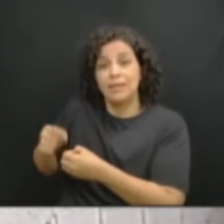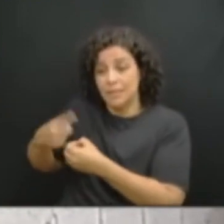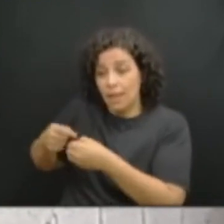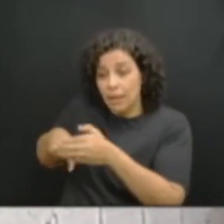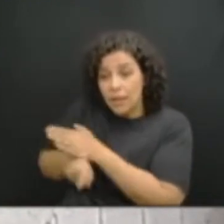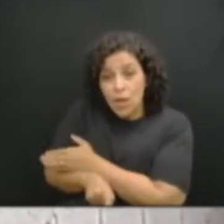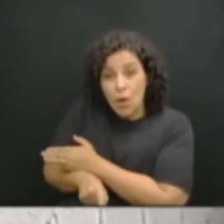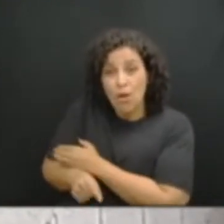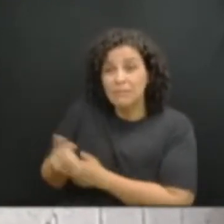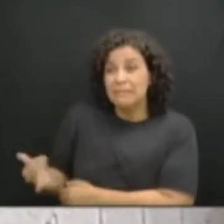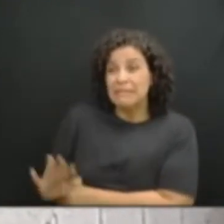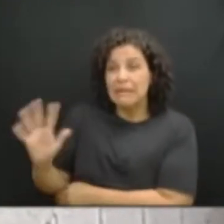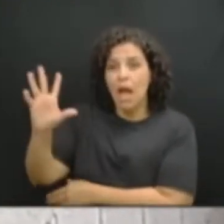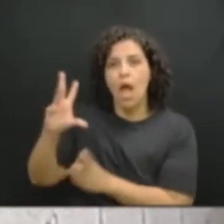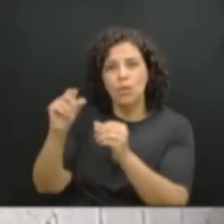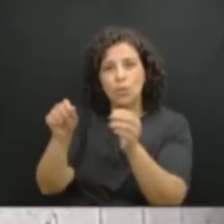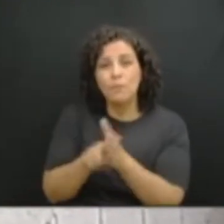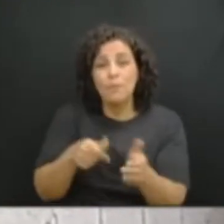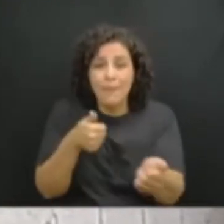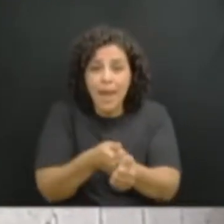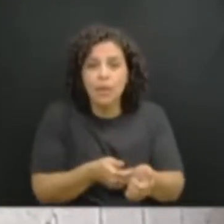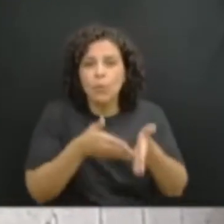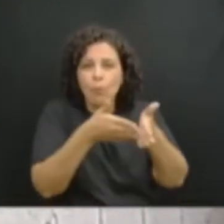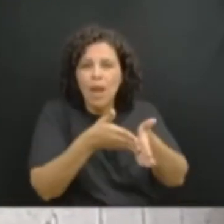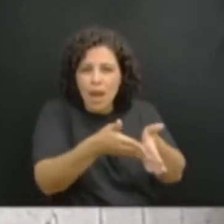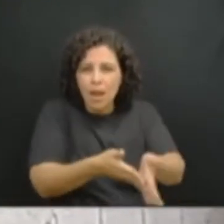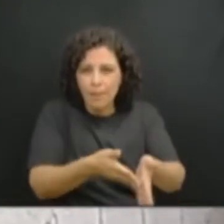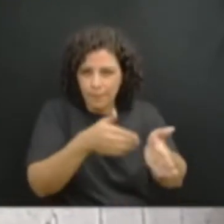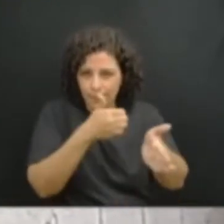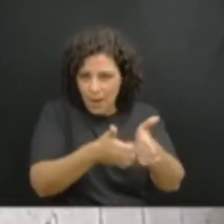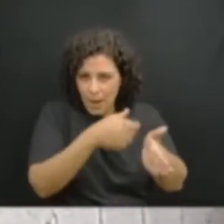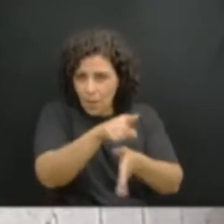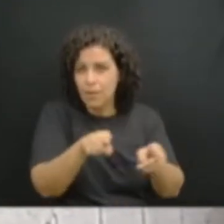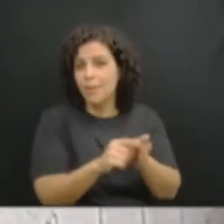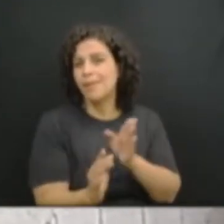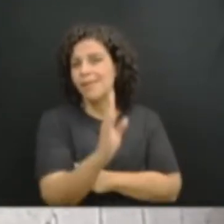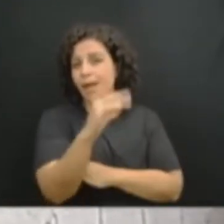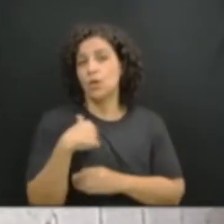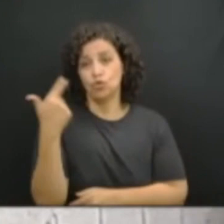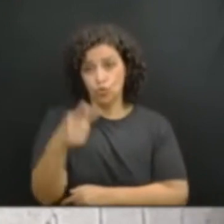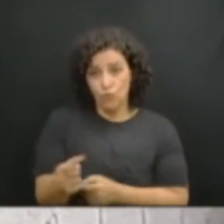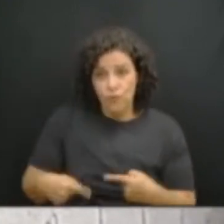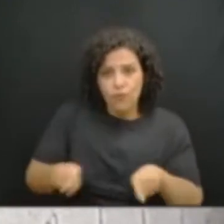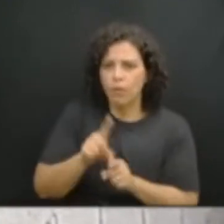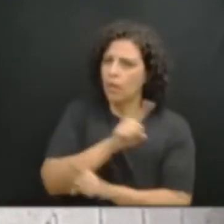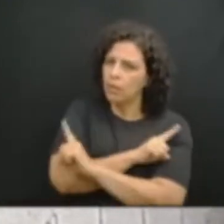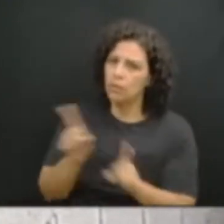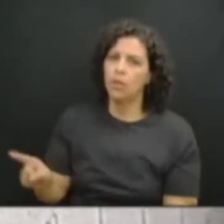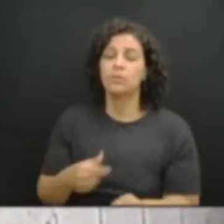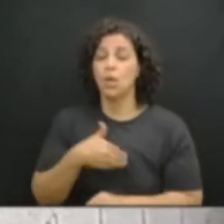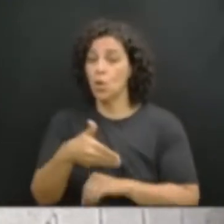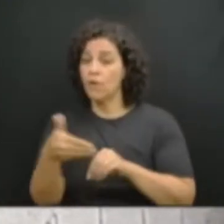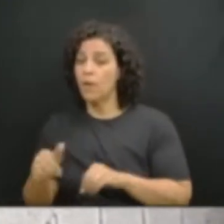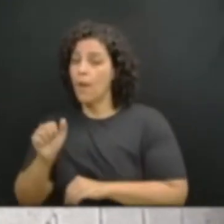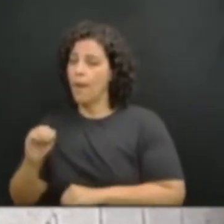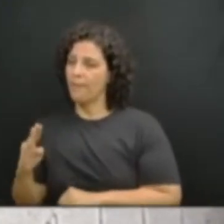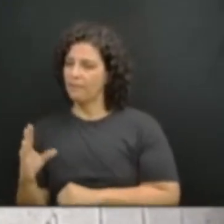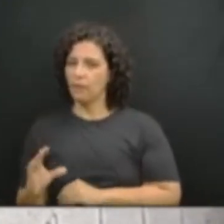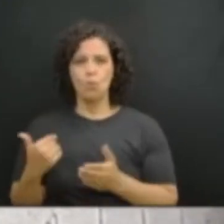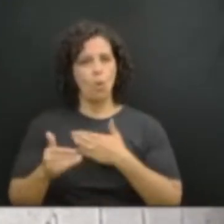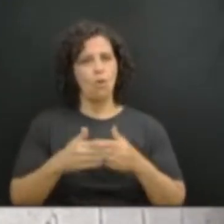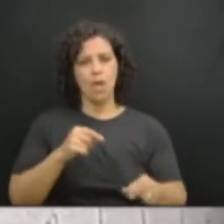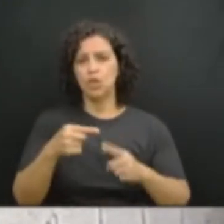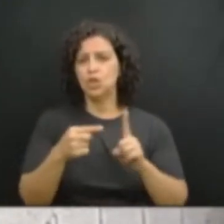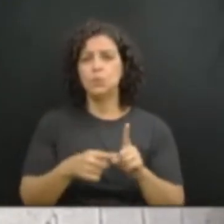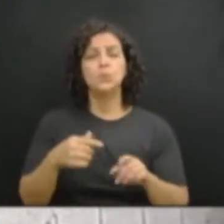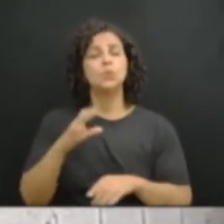que o da capital e da região portuária. E nós não podemos permitir que isso ocorra de novo. Seja do governo A, do governo B, do